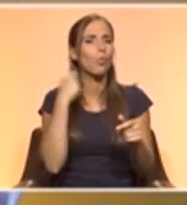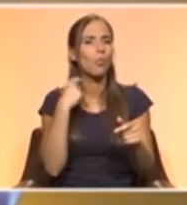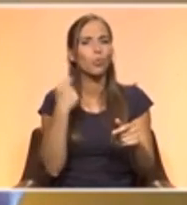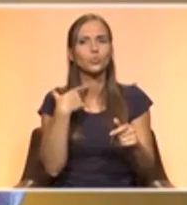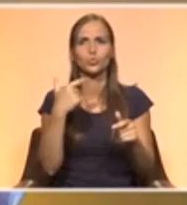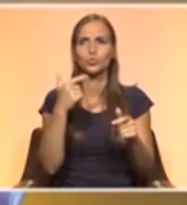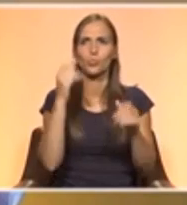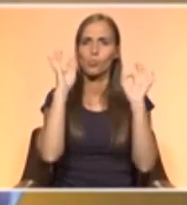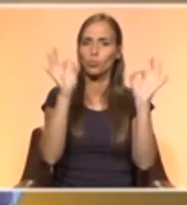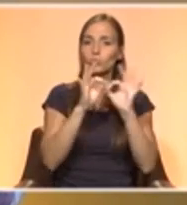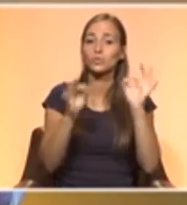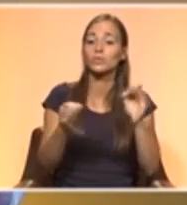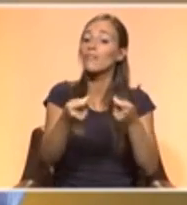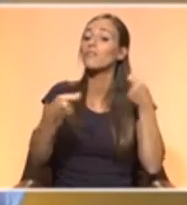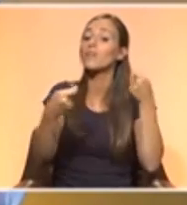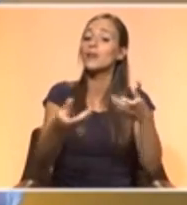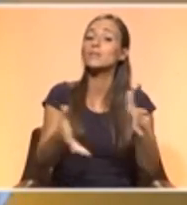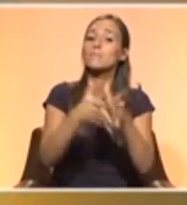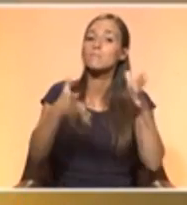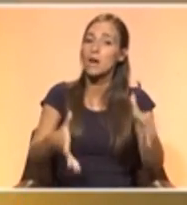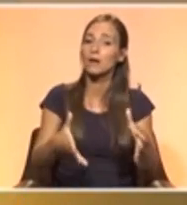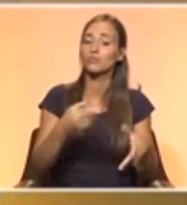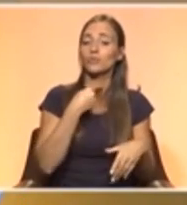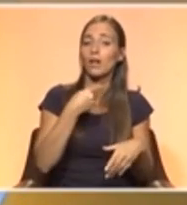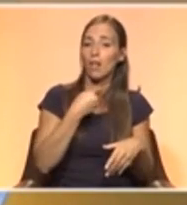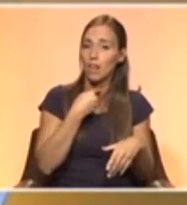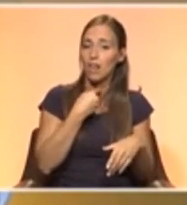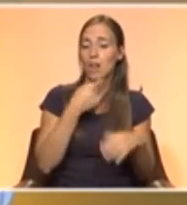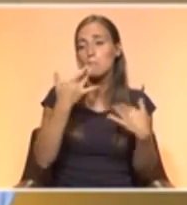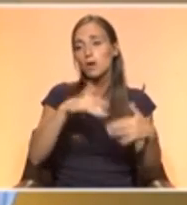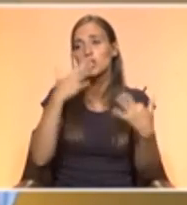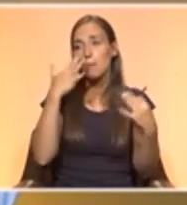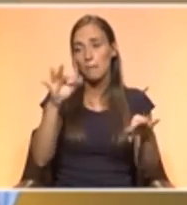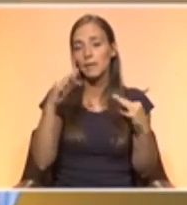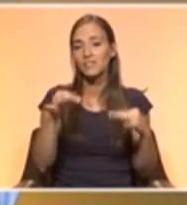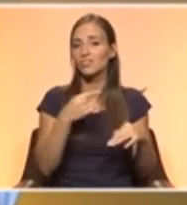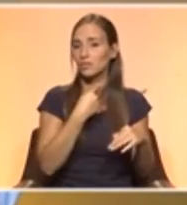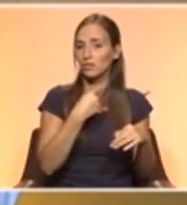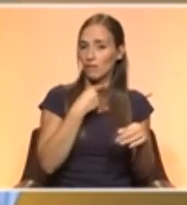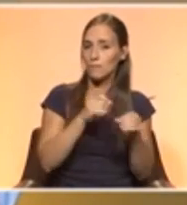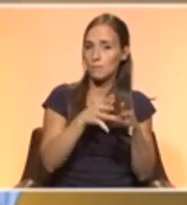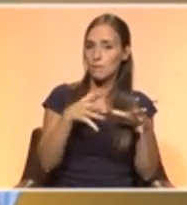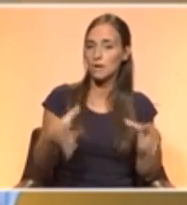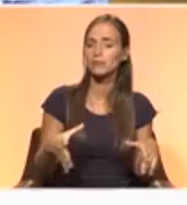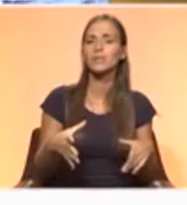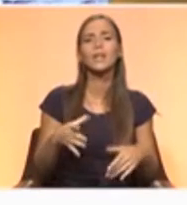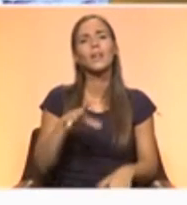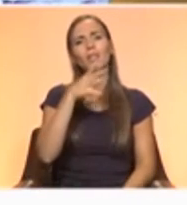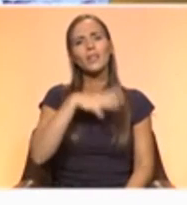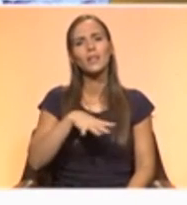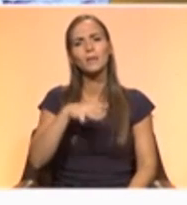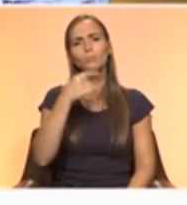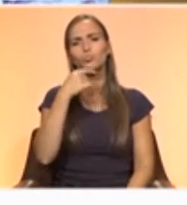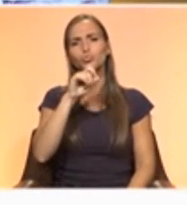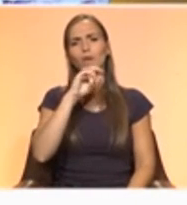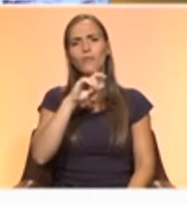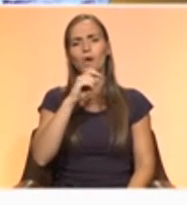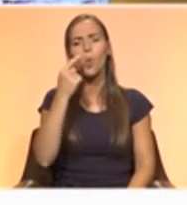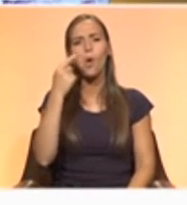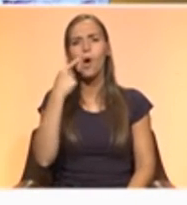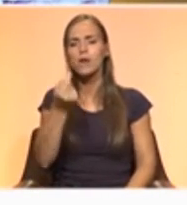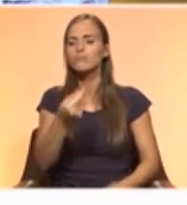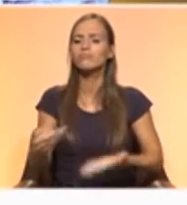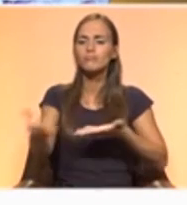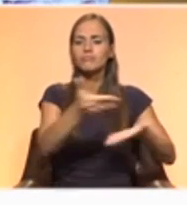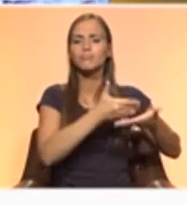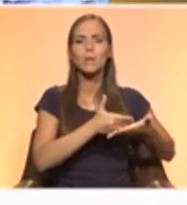no digitalo a maior fatia mas o normal sim é investir no dig mas estava a dizer que já é possível conhecer esse retorno e às vezes é possível conhecê-lo ao